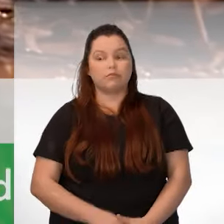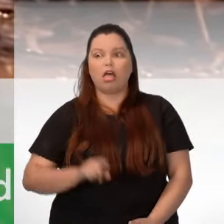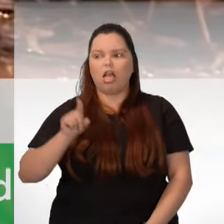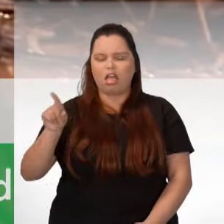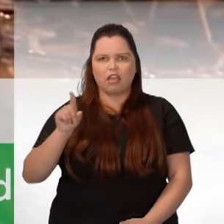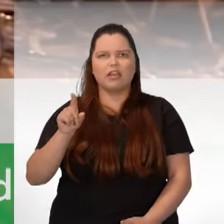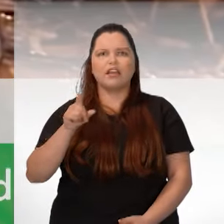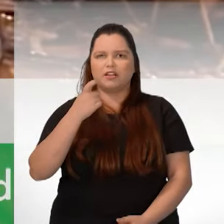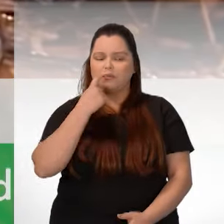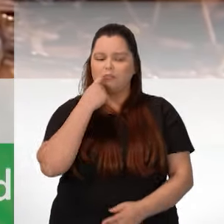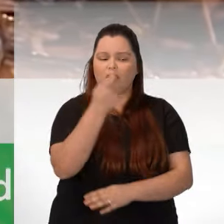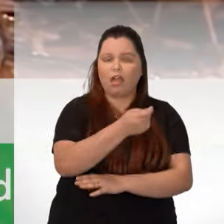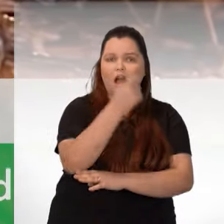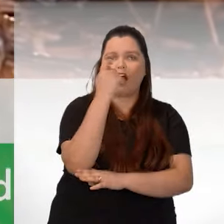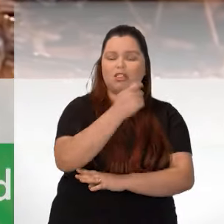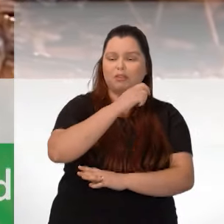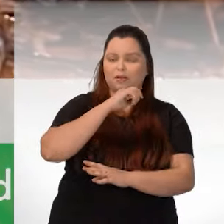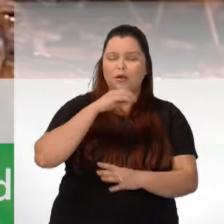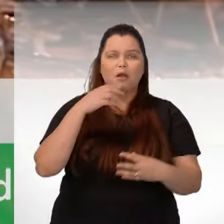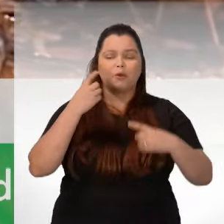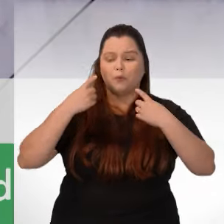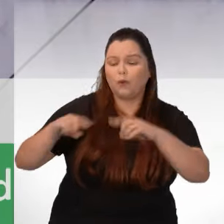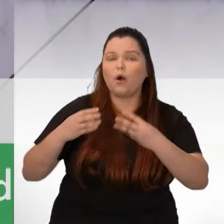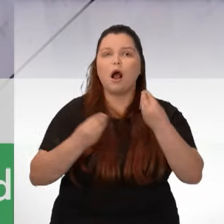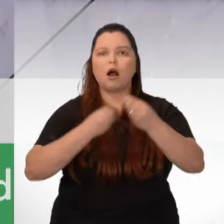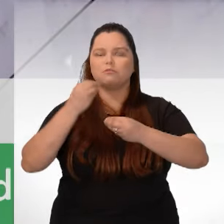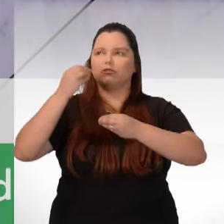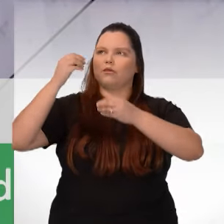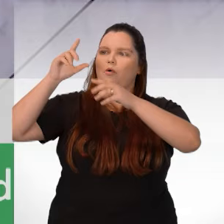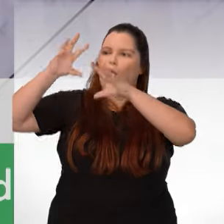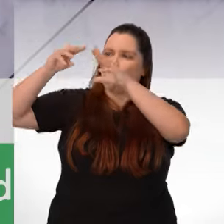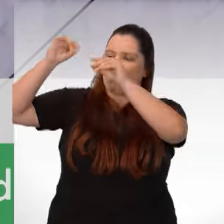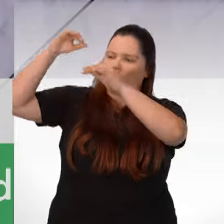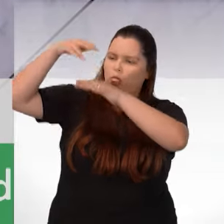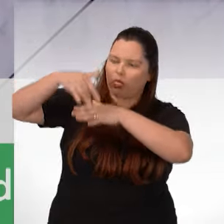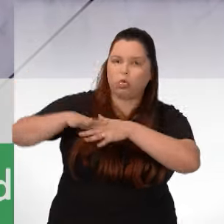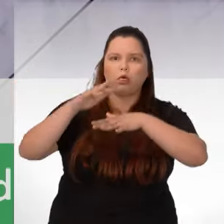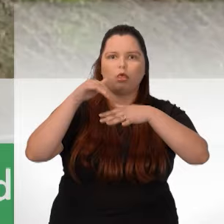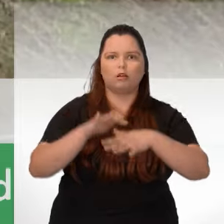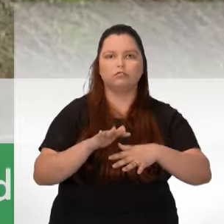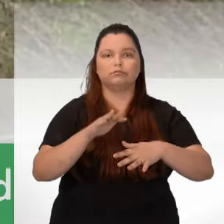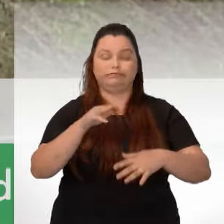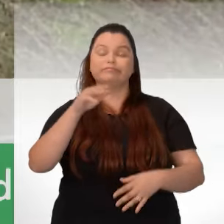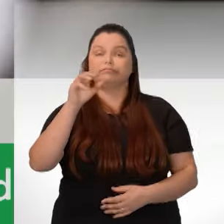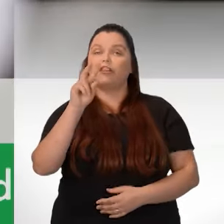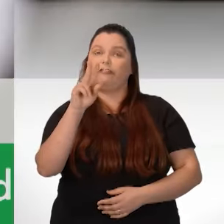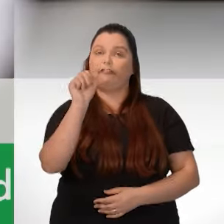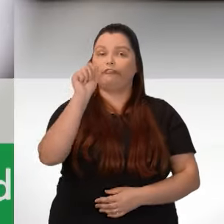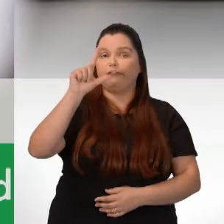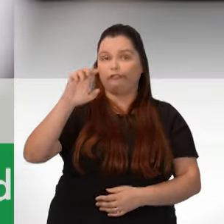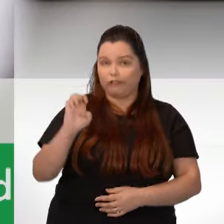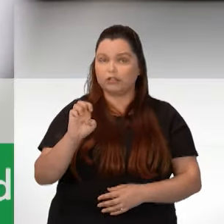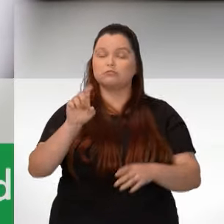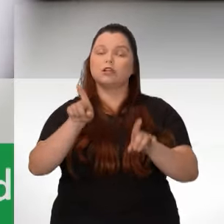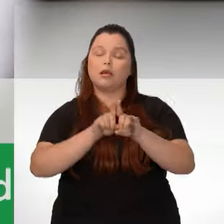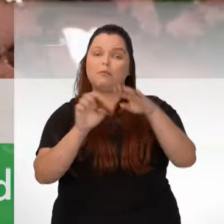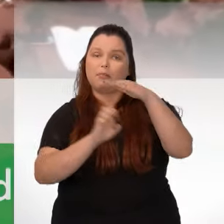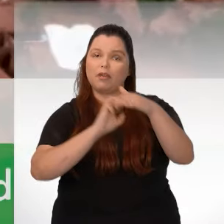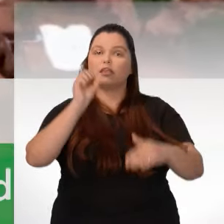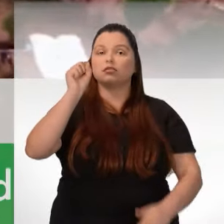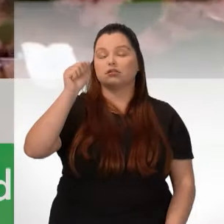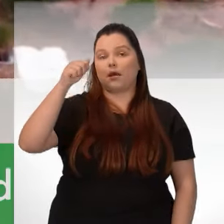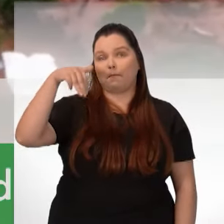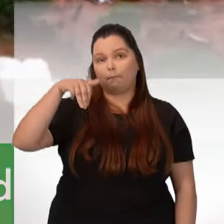pescador atingido pelo rompimento da barragem do Fundão, de propriedade das mineradoras Vale, Samarco e BHP Billiton,